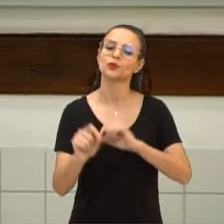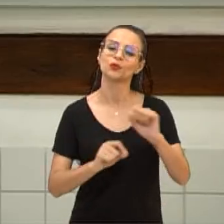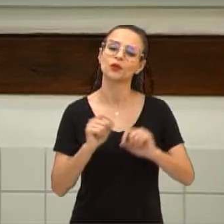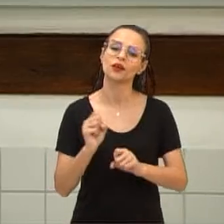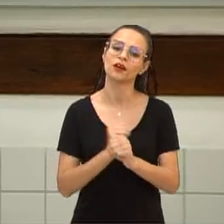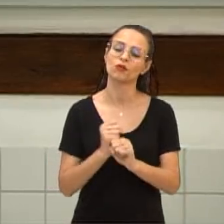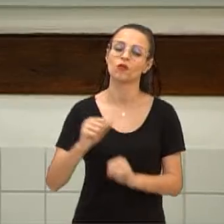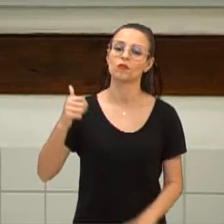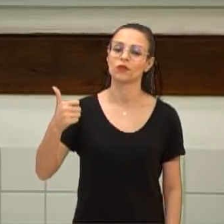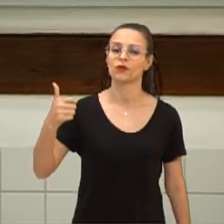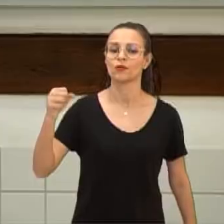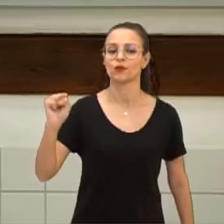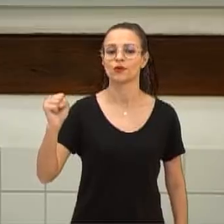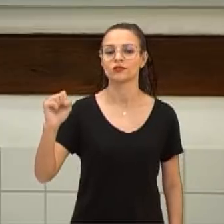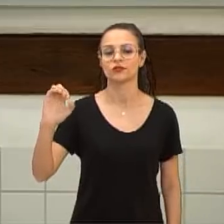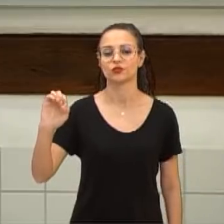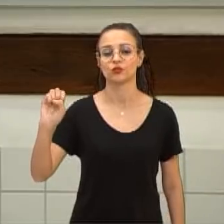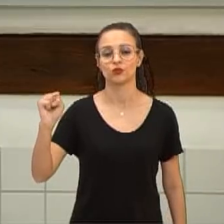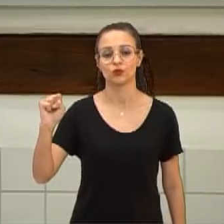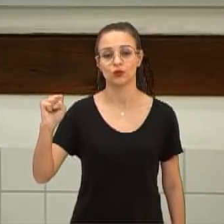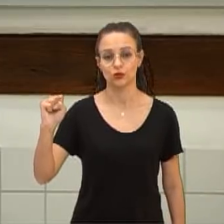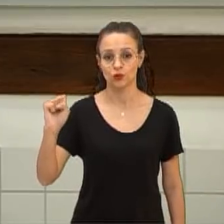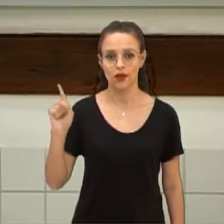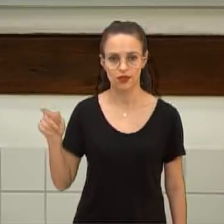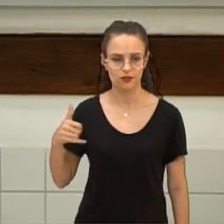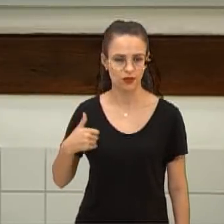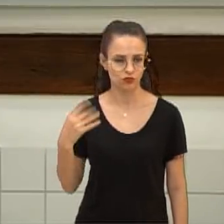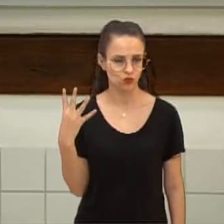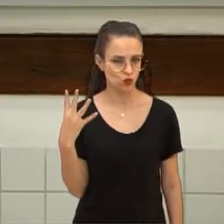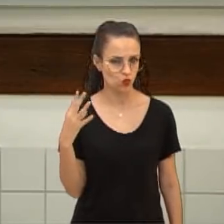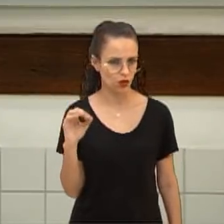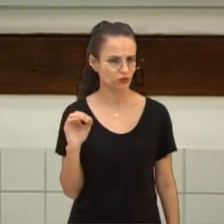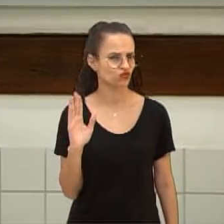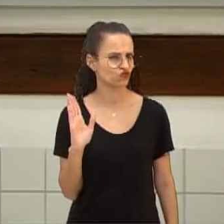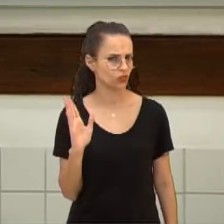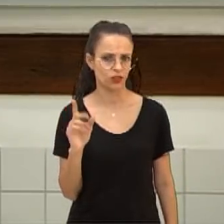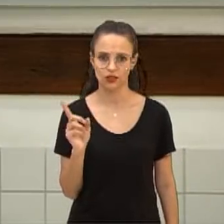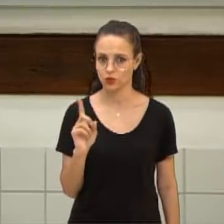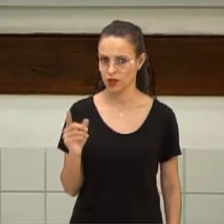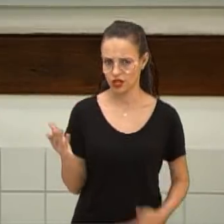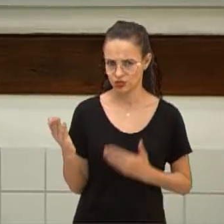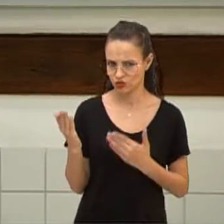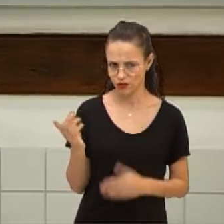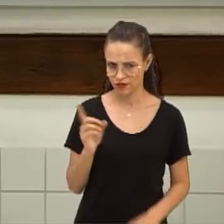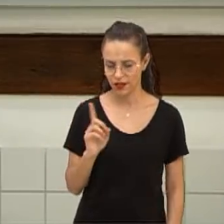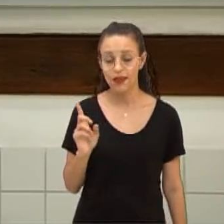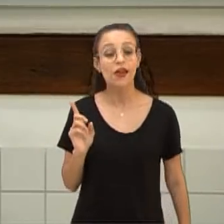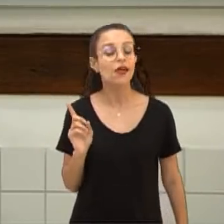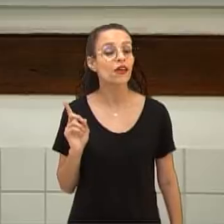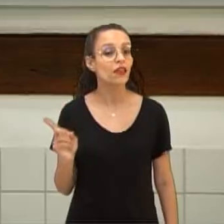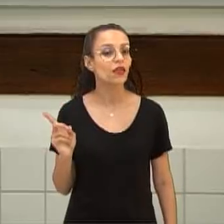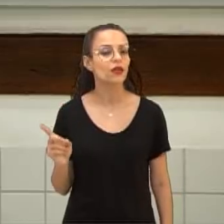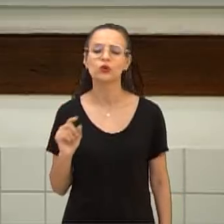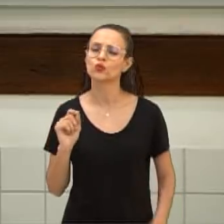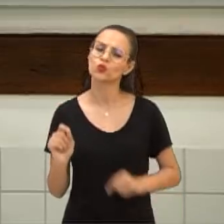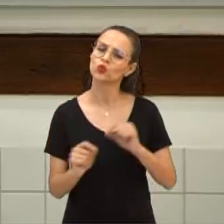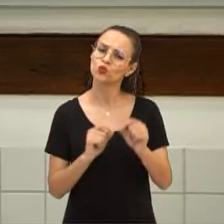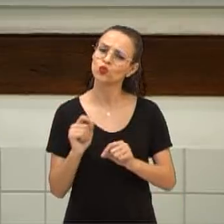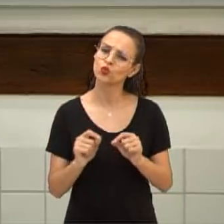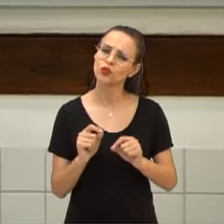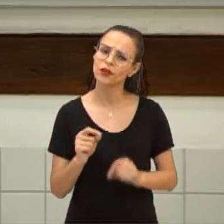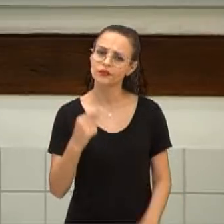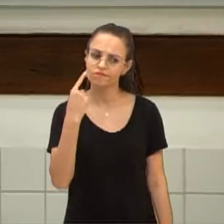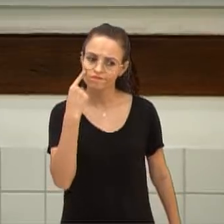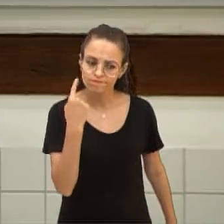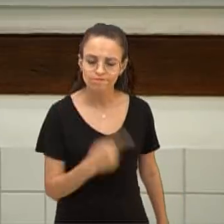em 1808, quando ele tinha 40 anos de idade já, não era tão jovem, ele teve acesso a